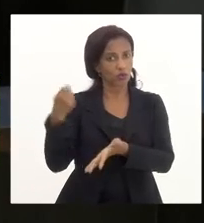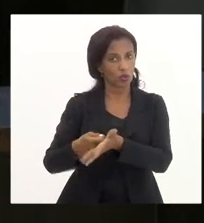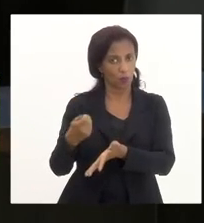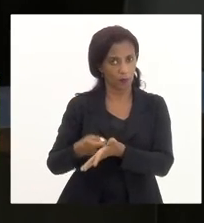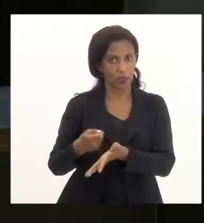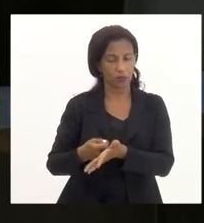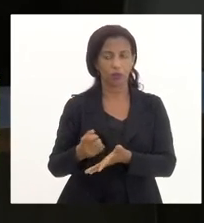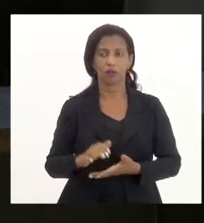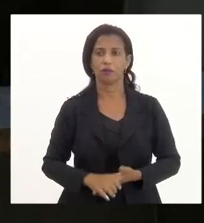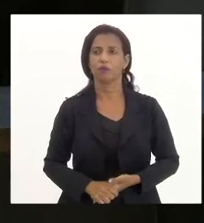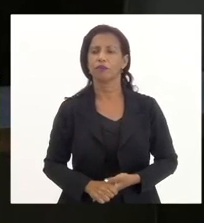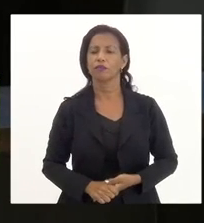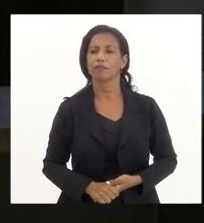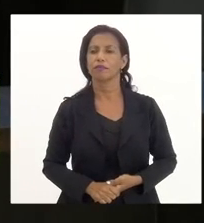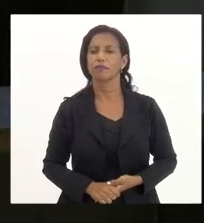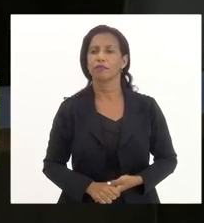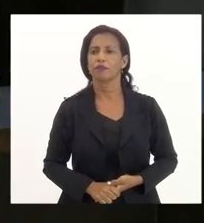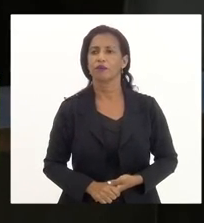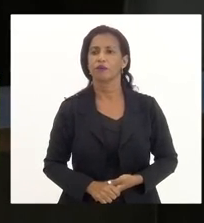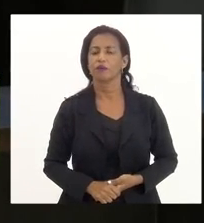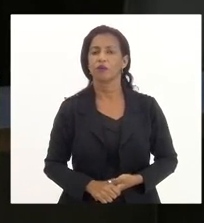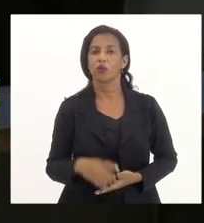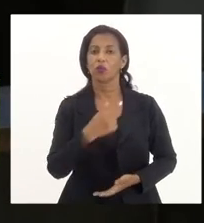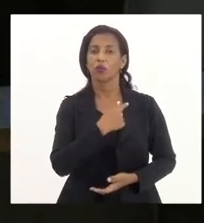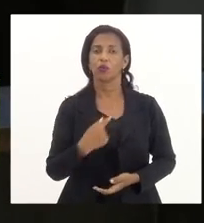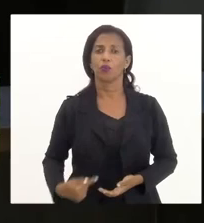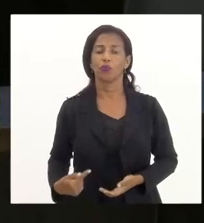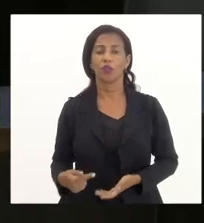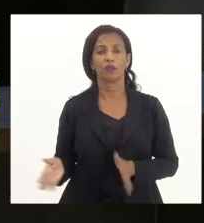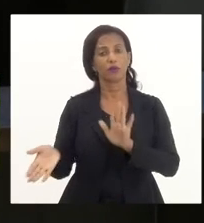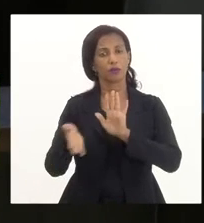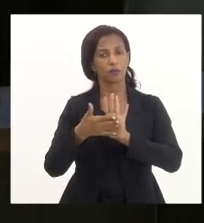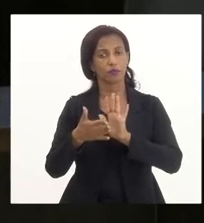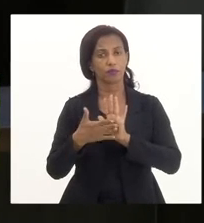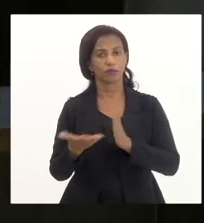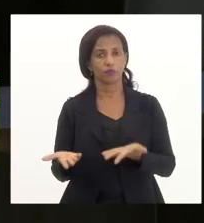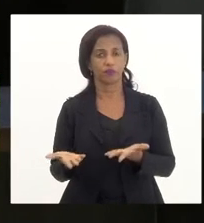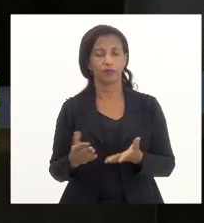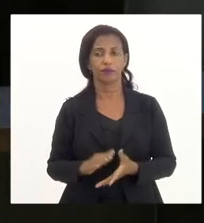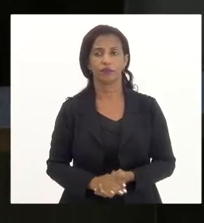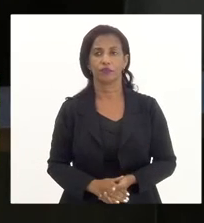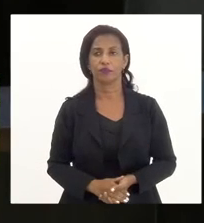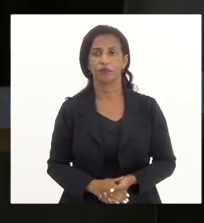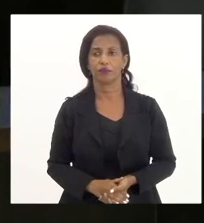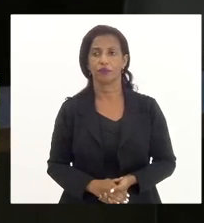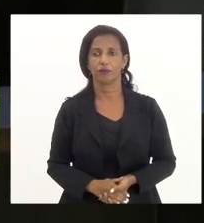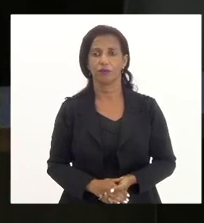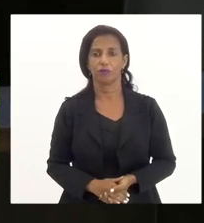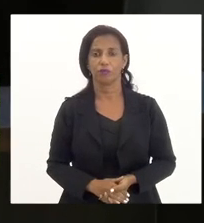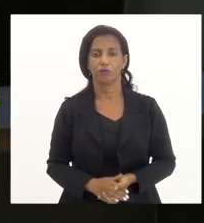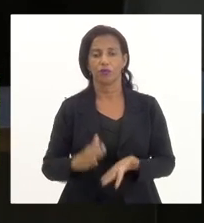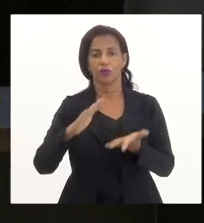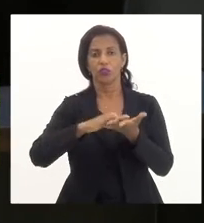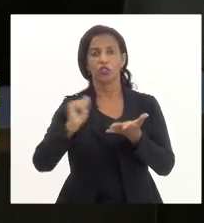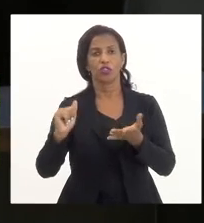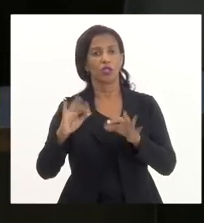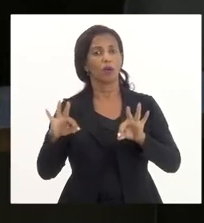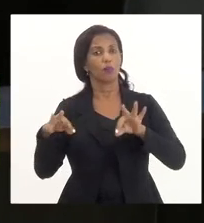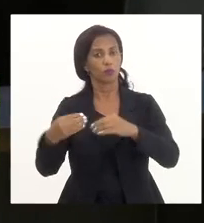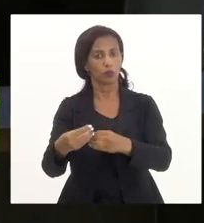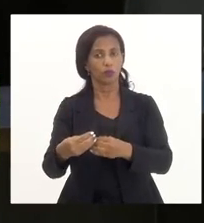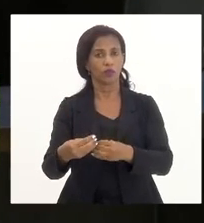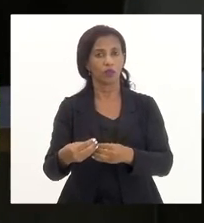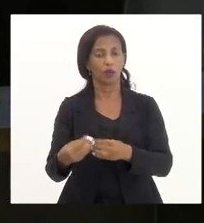obrigatório eu vou concluir um minuto falando disso o governo fez uma proposta é de extinguir por completo